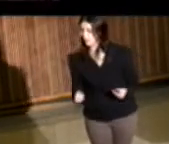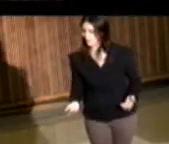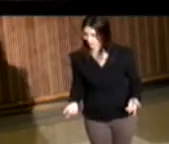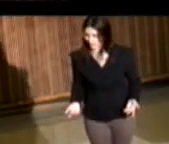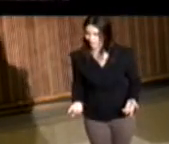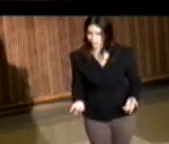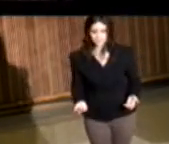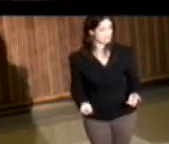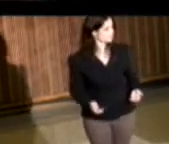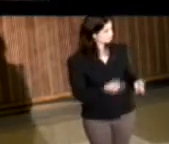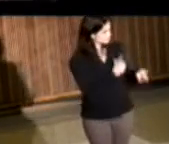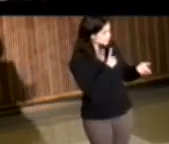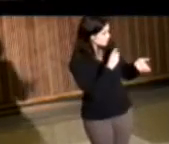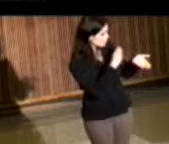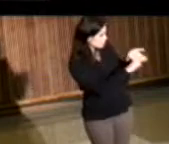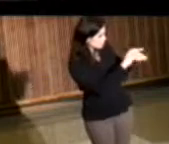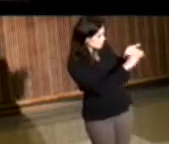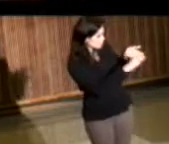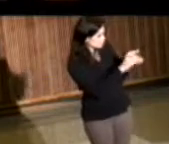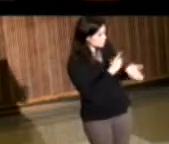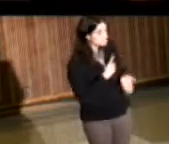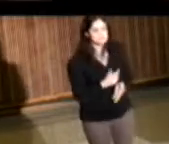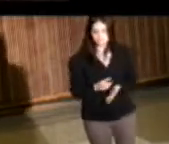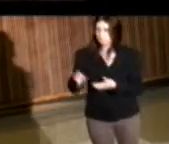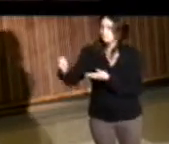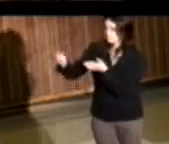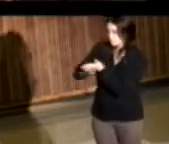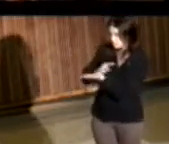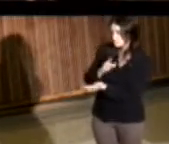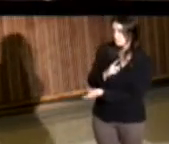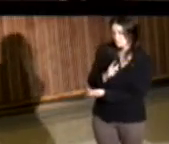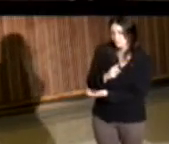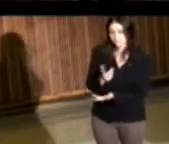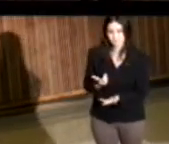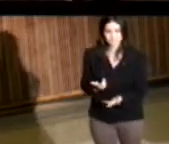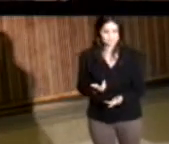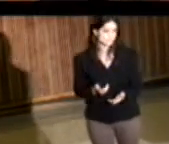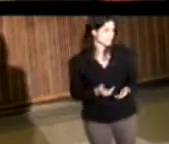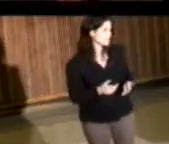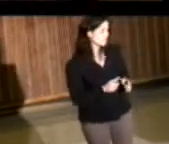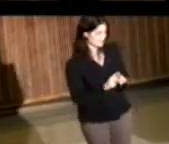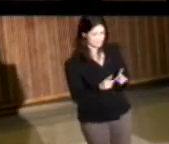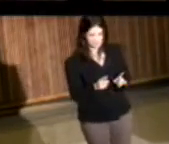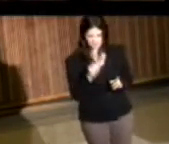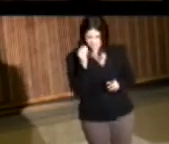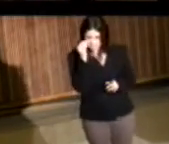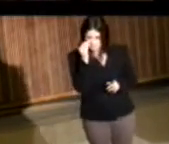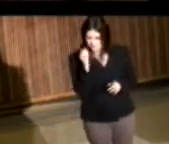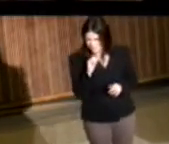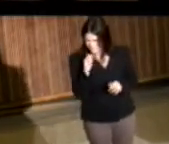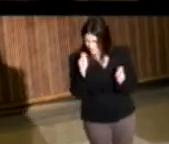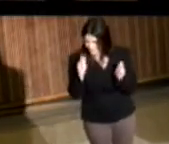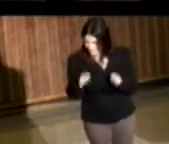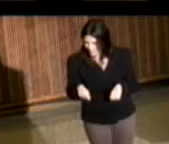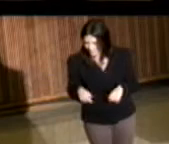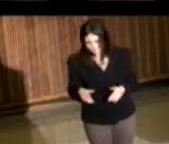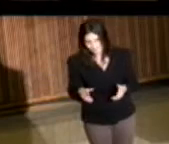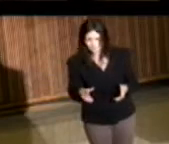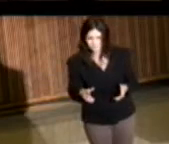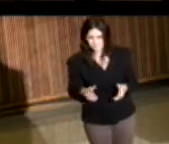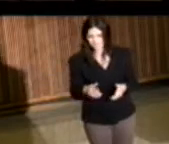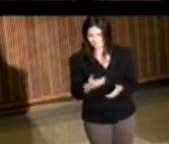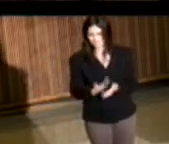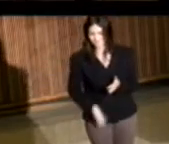Você recebia mensagem lá? Nossa! Mas funciona aquele treco? Funciona nada. Vamos lá. Todas me defendendo, claro.